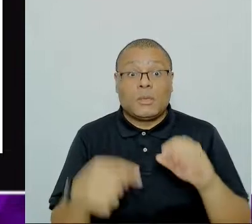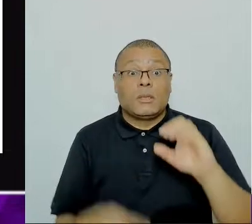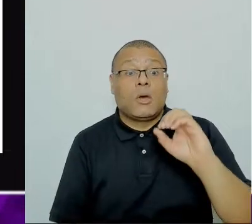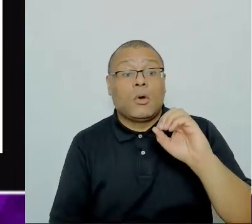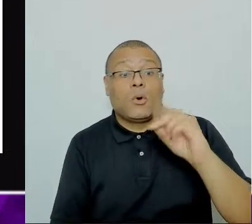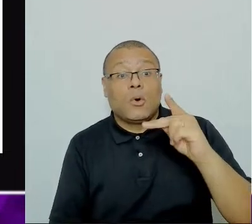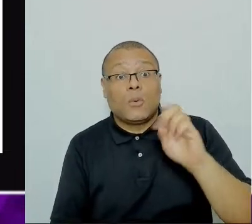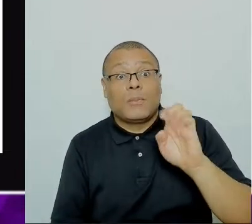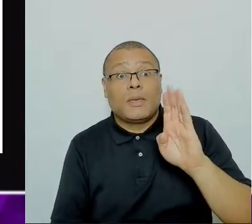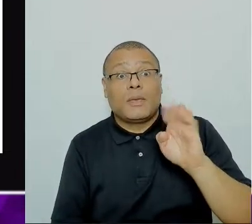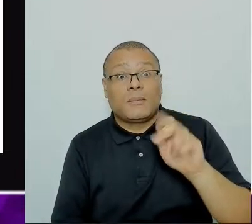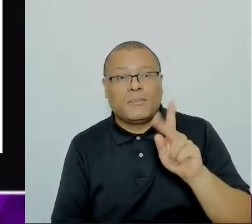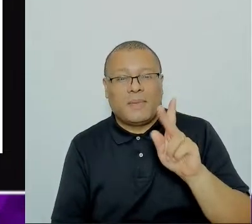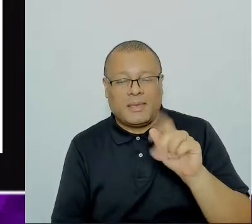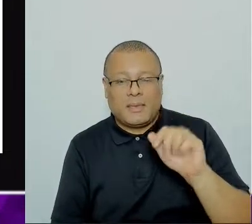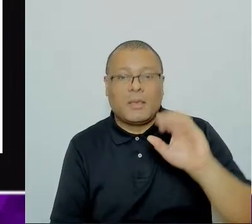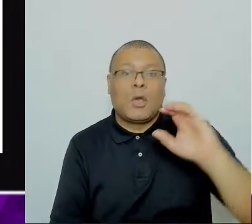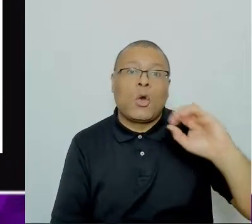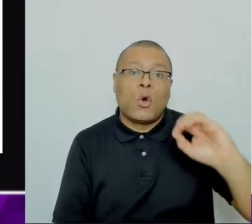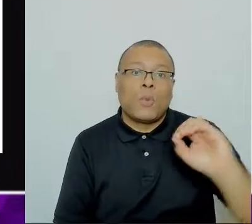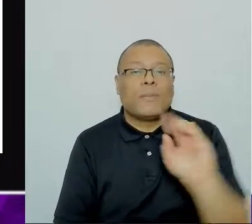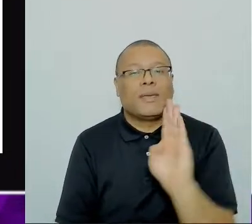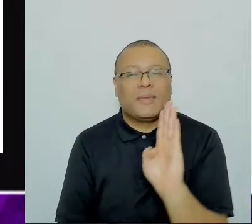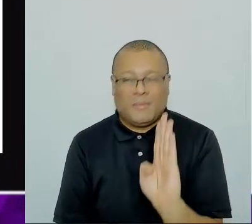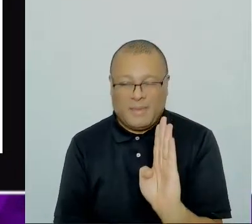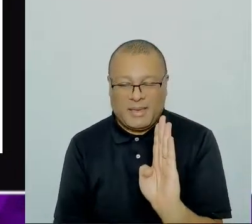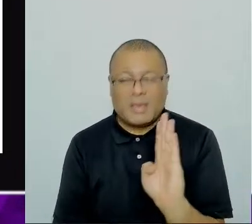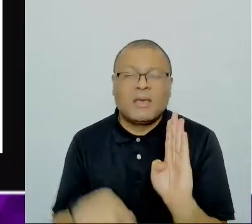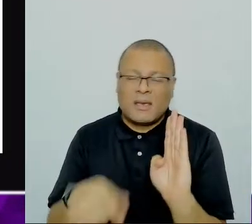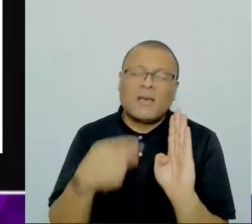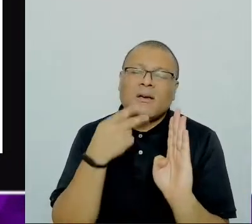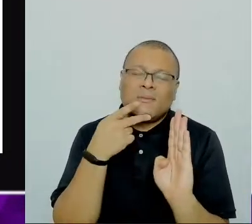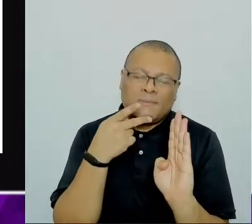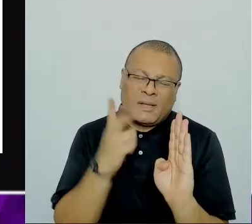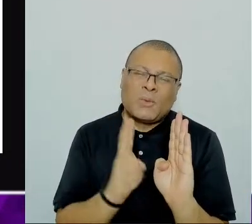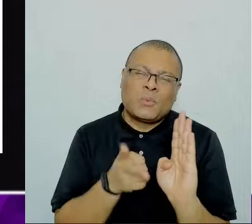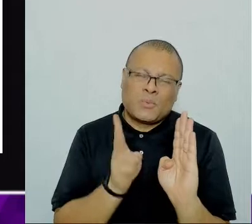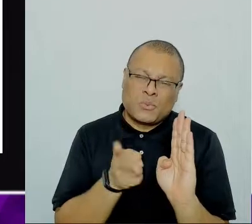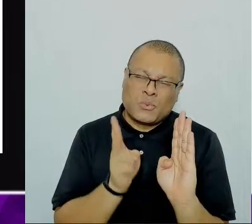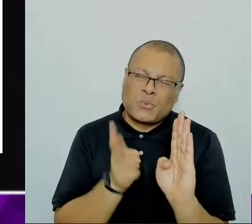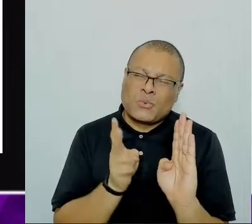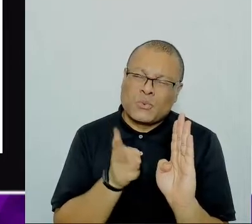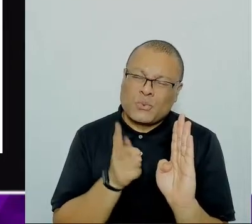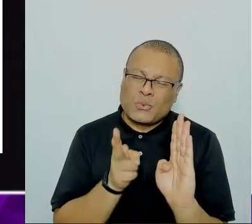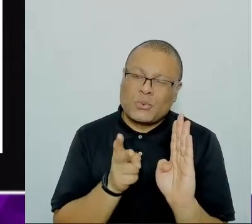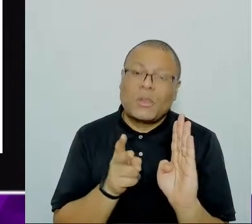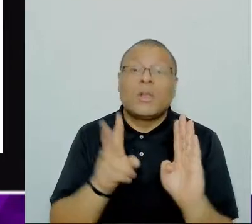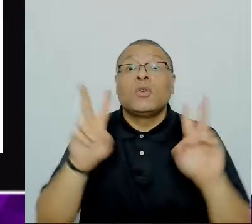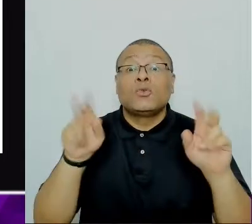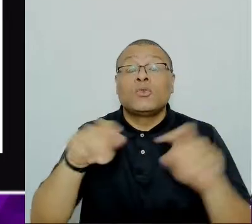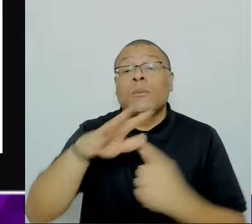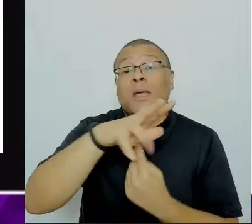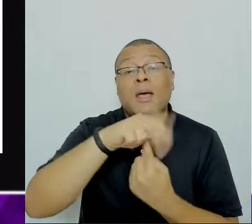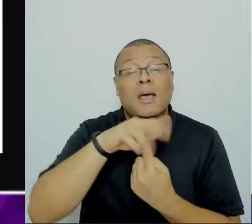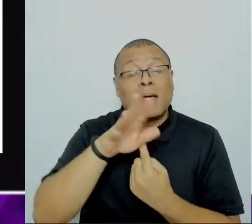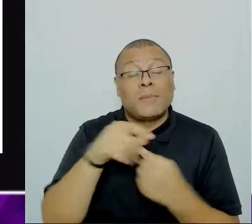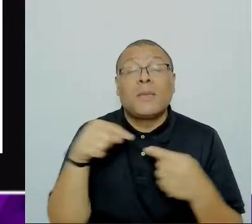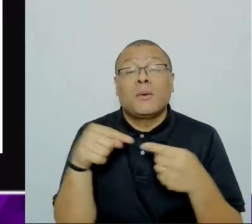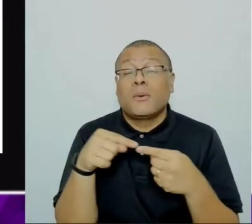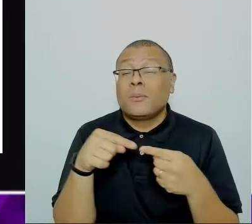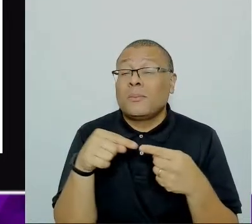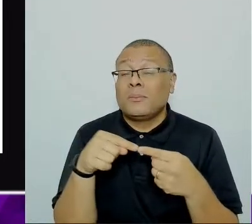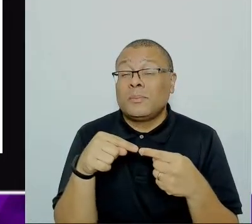falado dentro da nossa trilha aqui de Open Banking, muita questão da API. E a API exatamente para que a gente dê